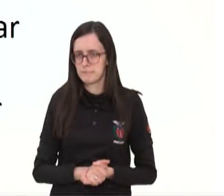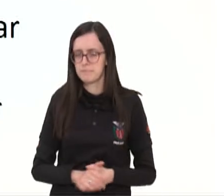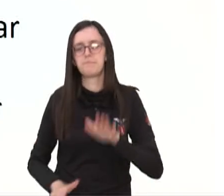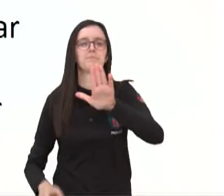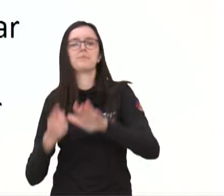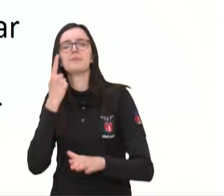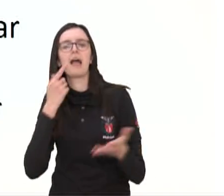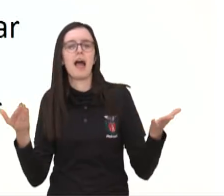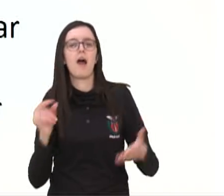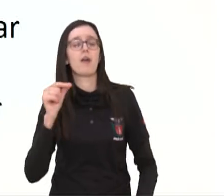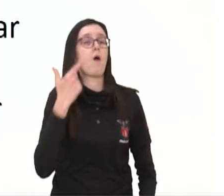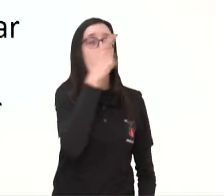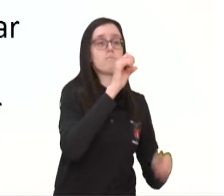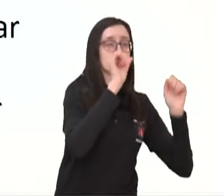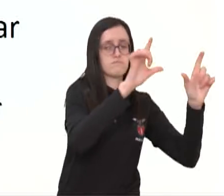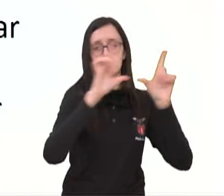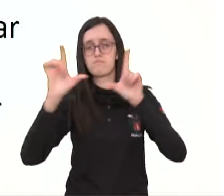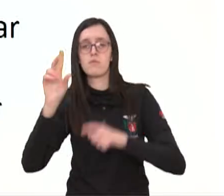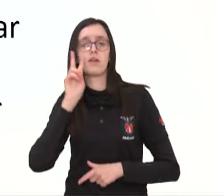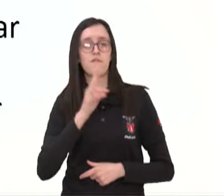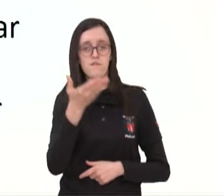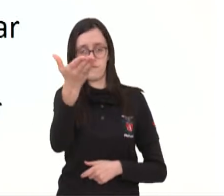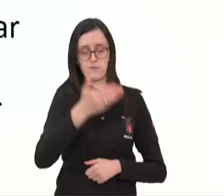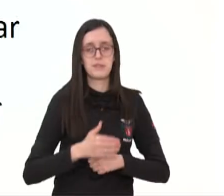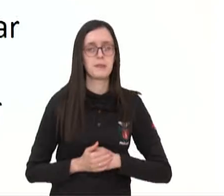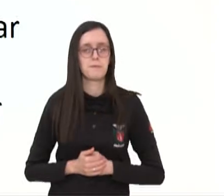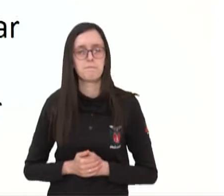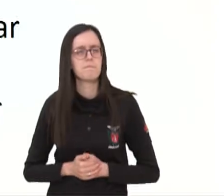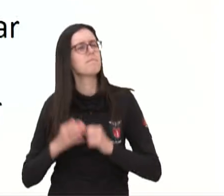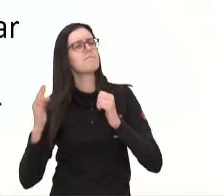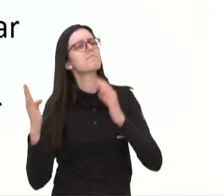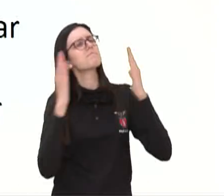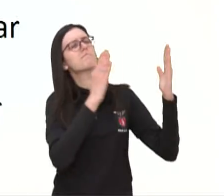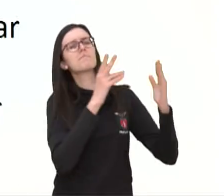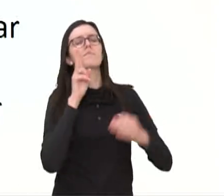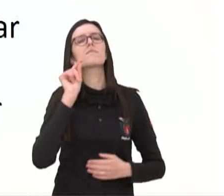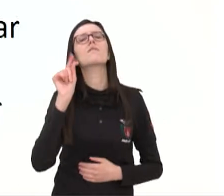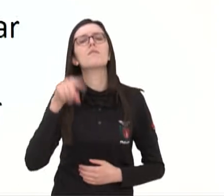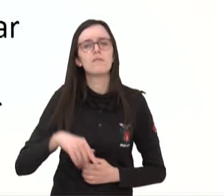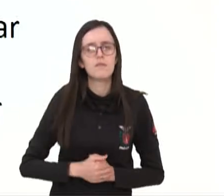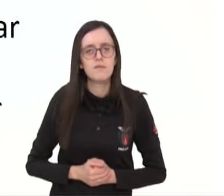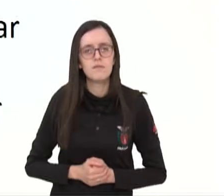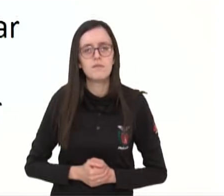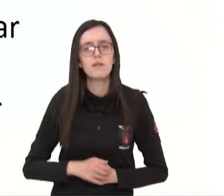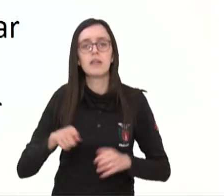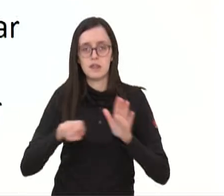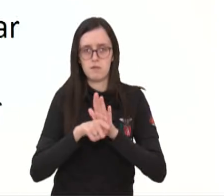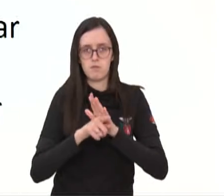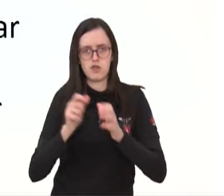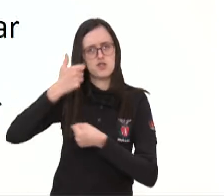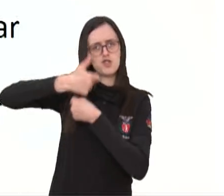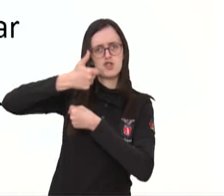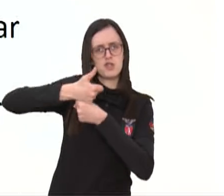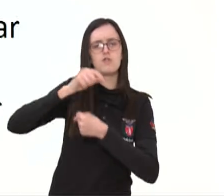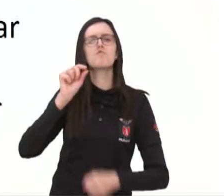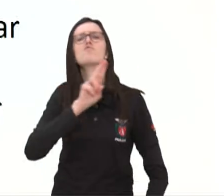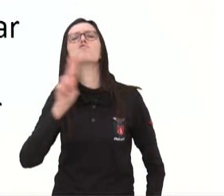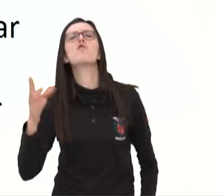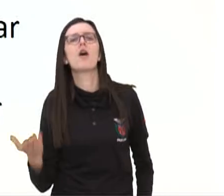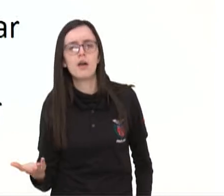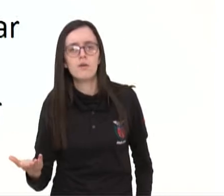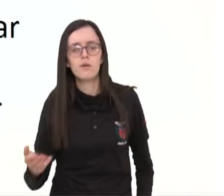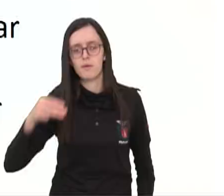Dá uma olhada então nessas outras duas imagens aí para você. Do teu lado esquerdo, o cacique chavante